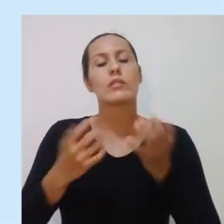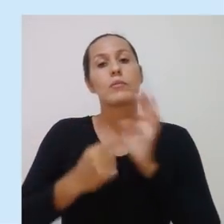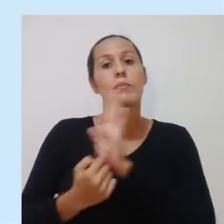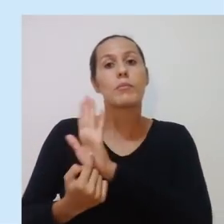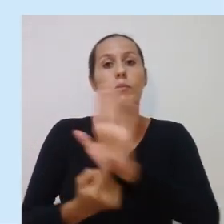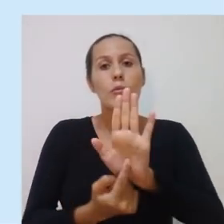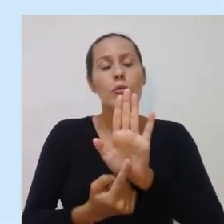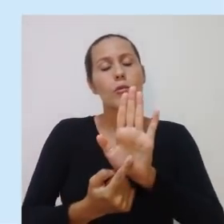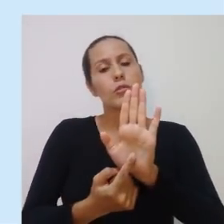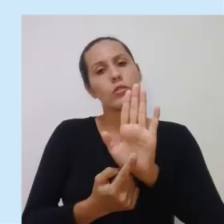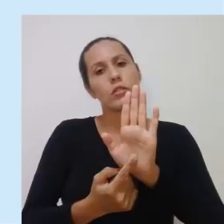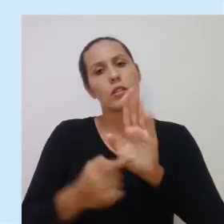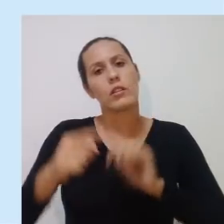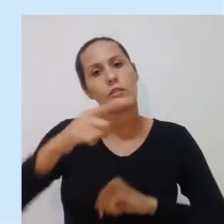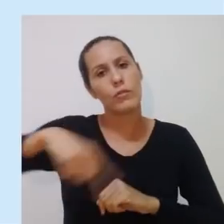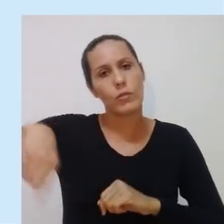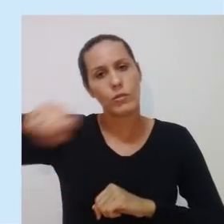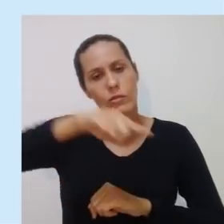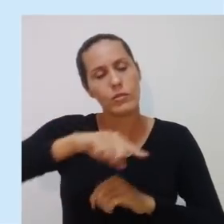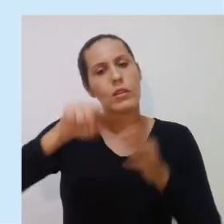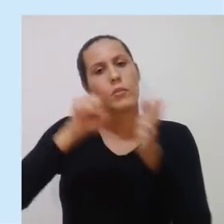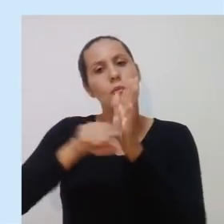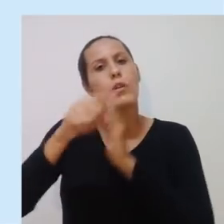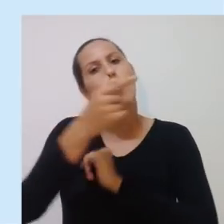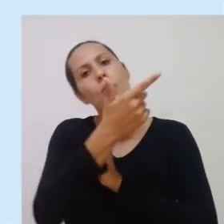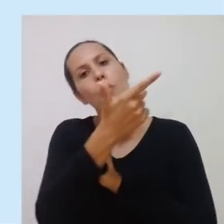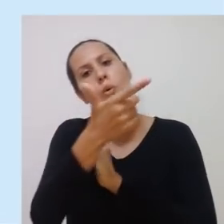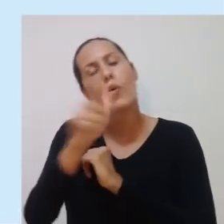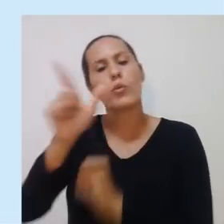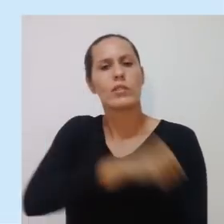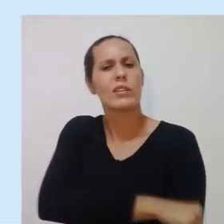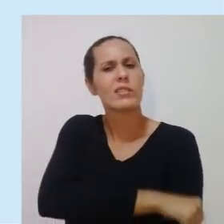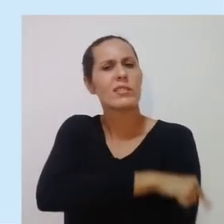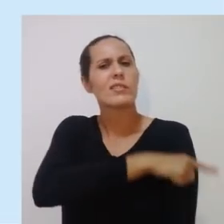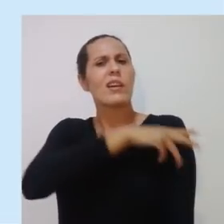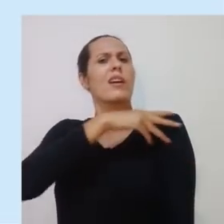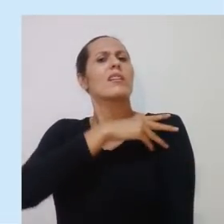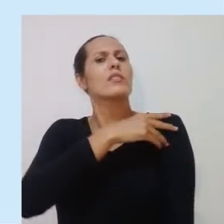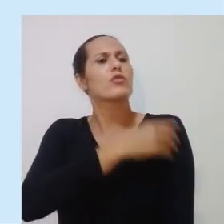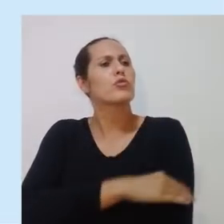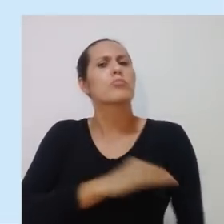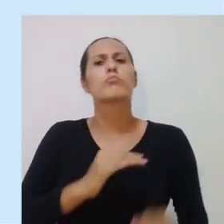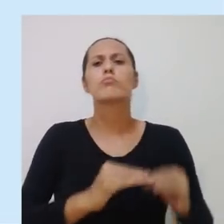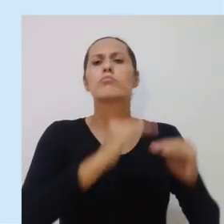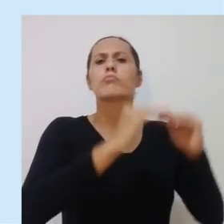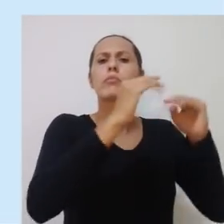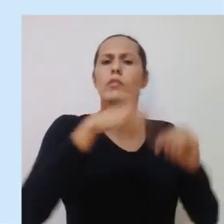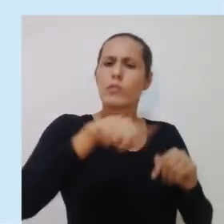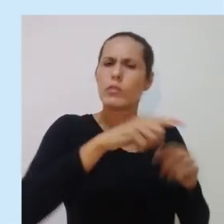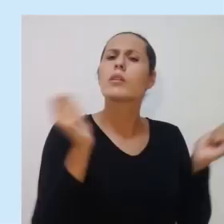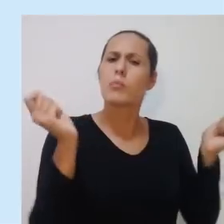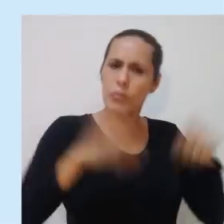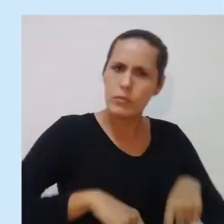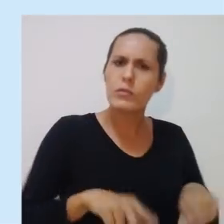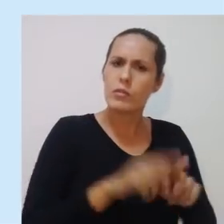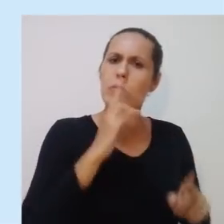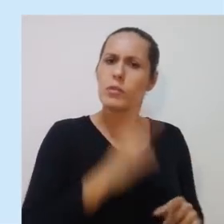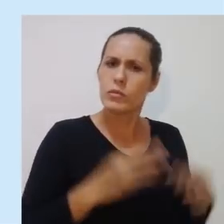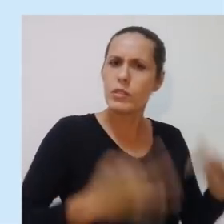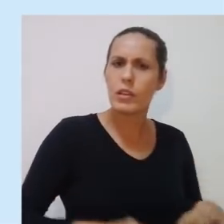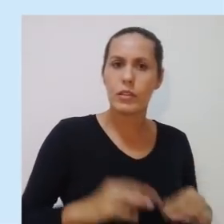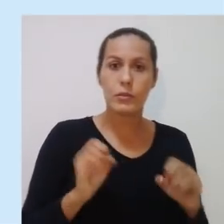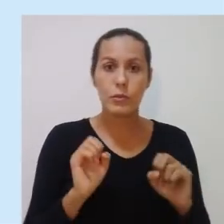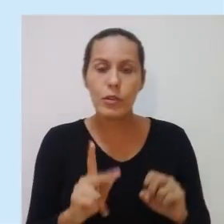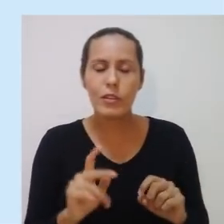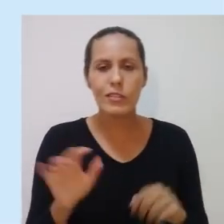vocês que vocês têm condições de acertar questões de outras séries, de séries superiores ao 6º ano.